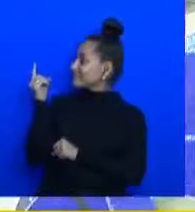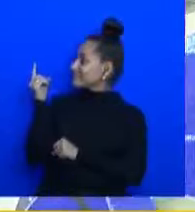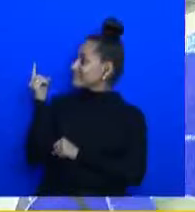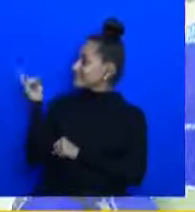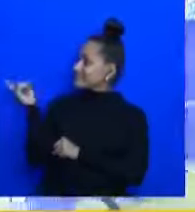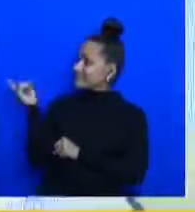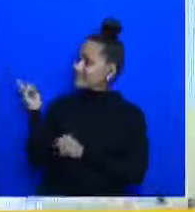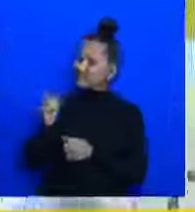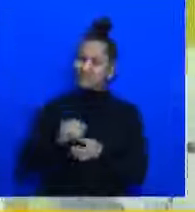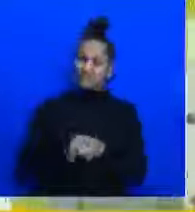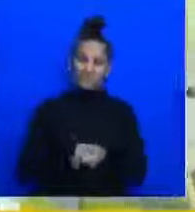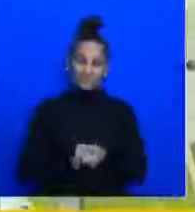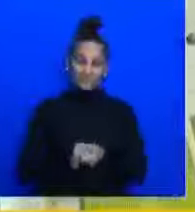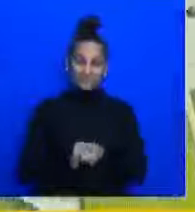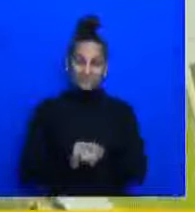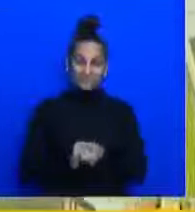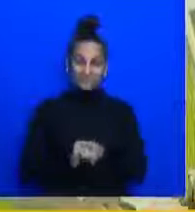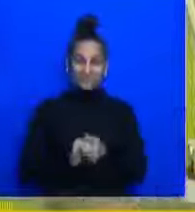Valendo!